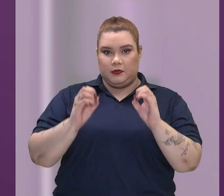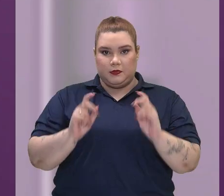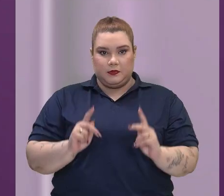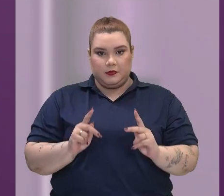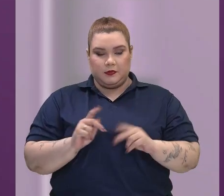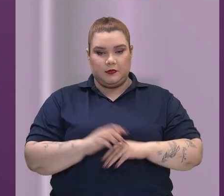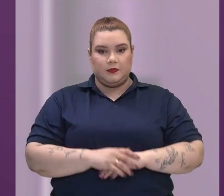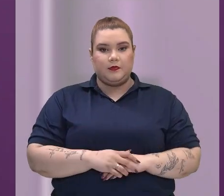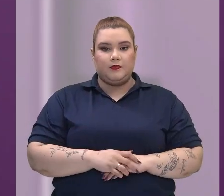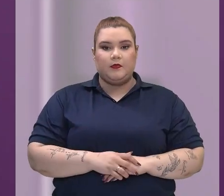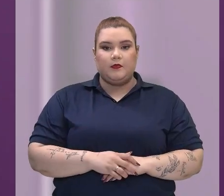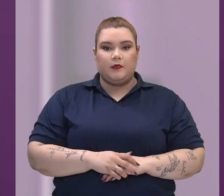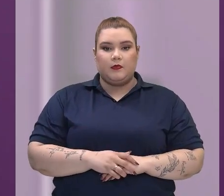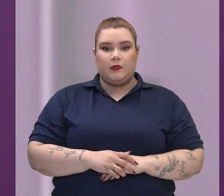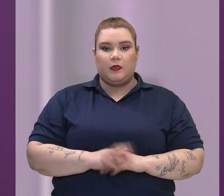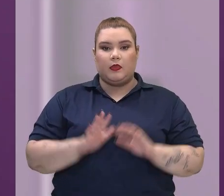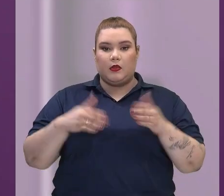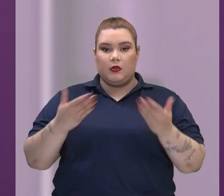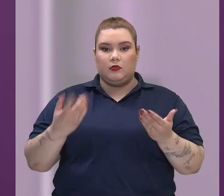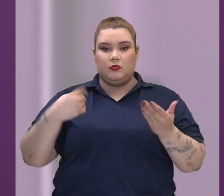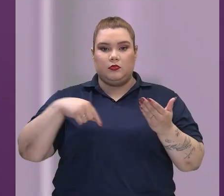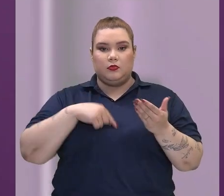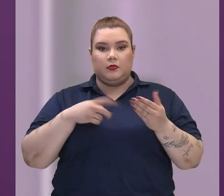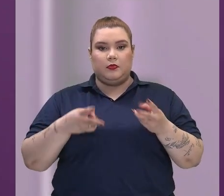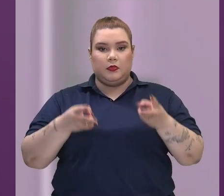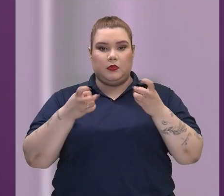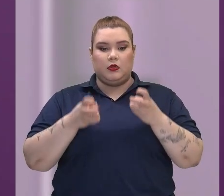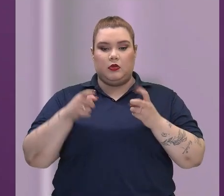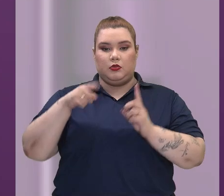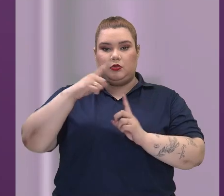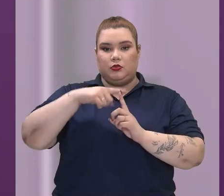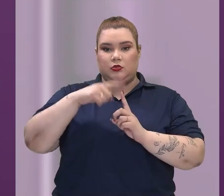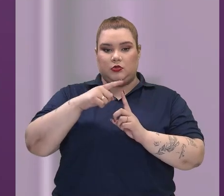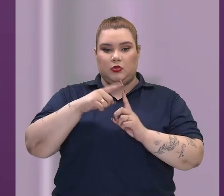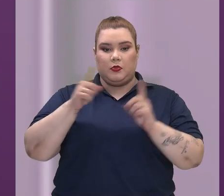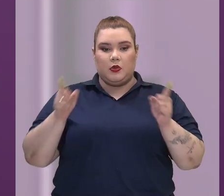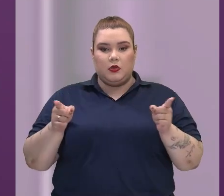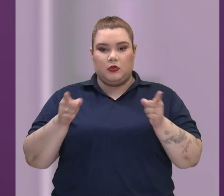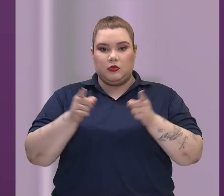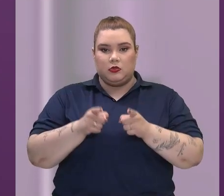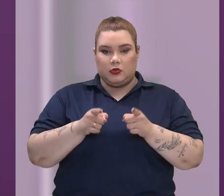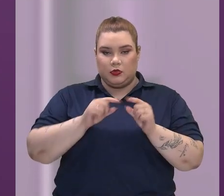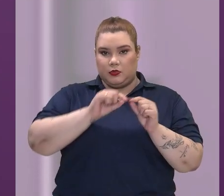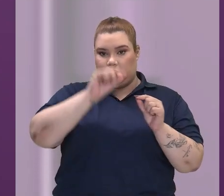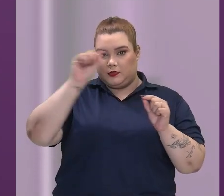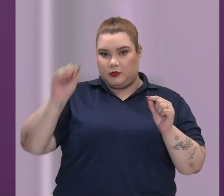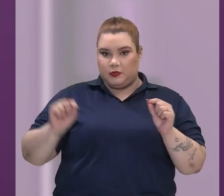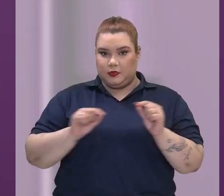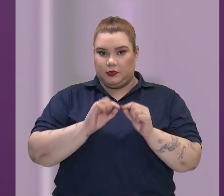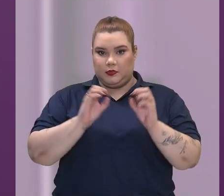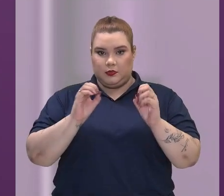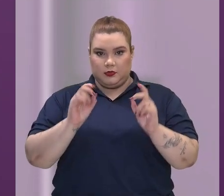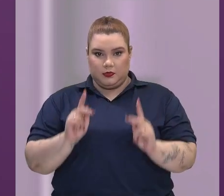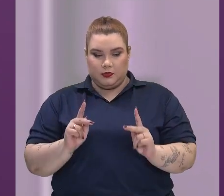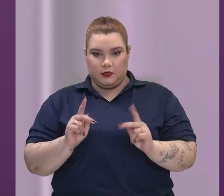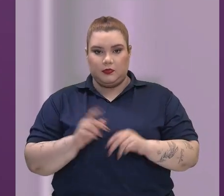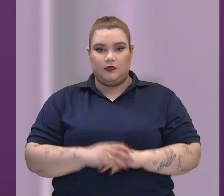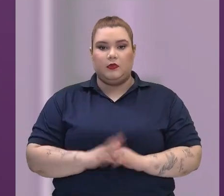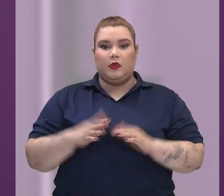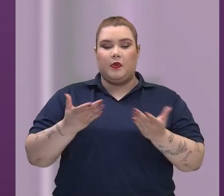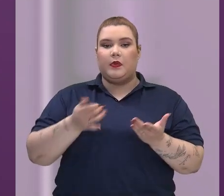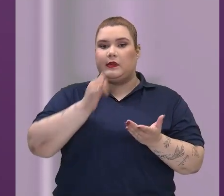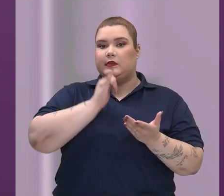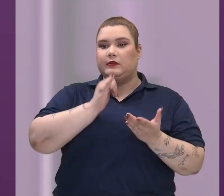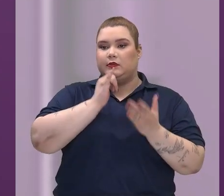ok? Beleza, então, revimos aí, né, a forma reduzida da nossa circunferência. Agora vamos partir aqui para um exemplo para colocar